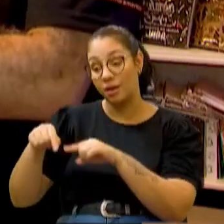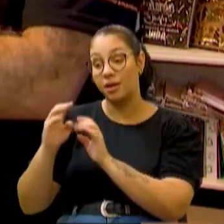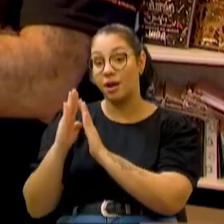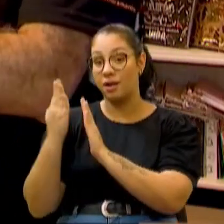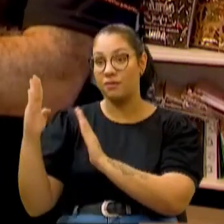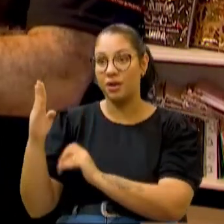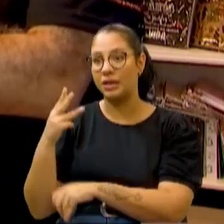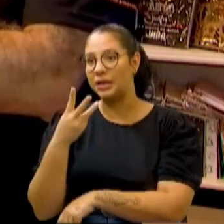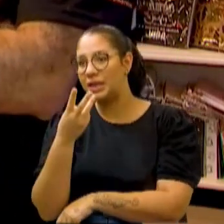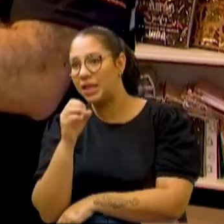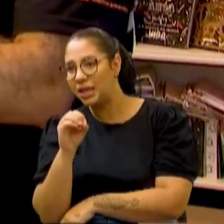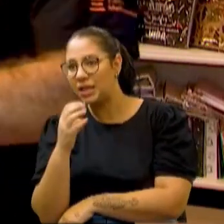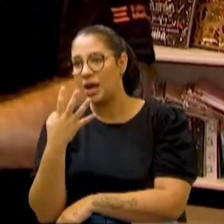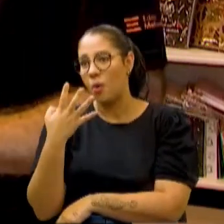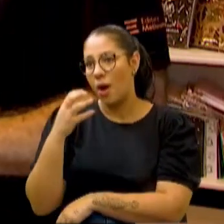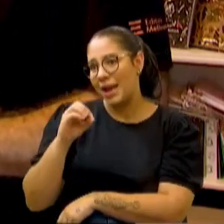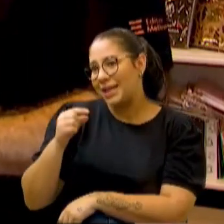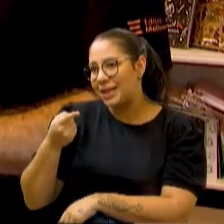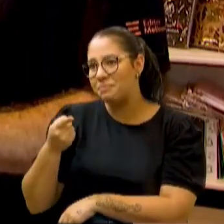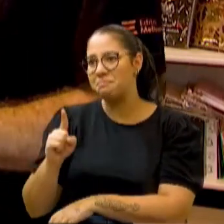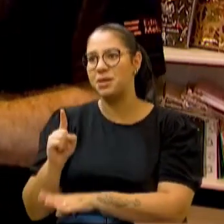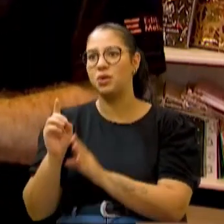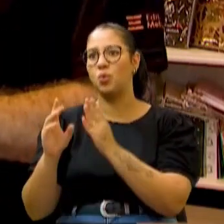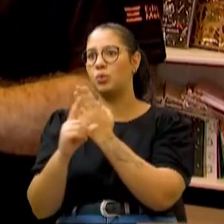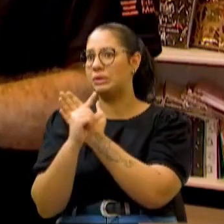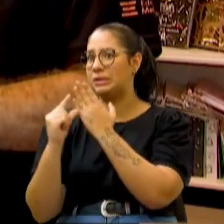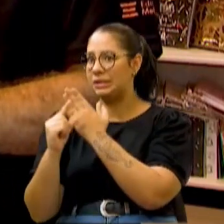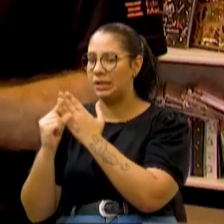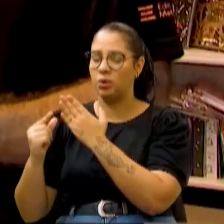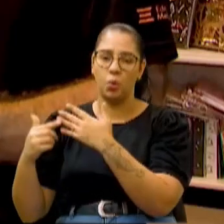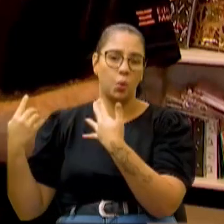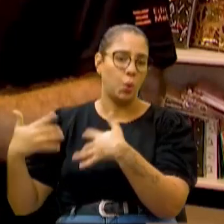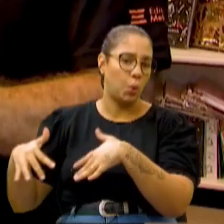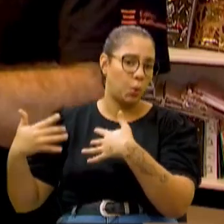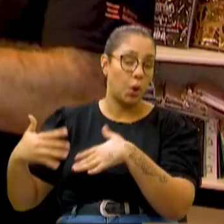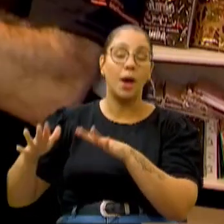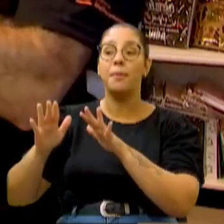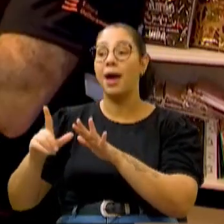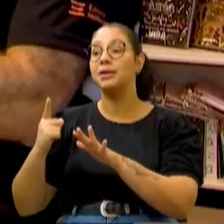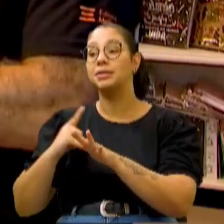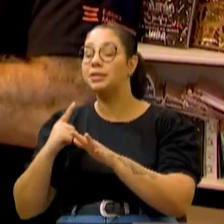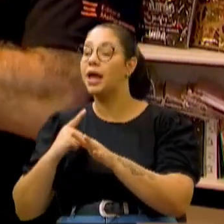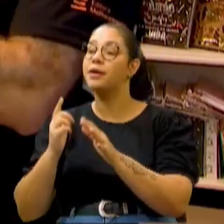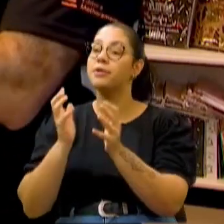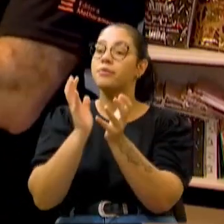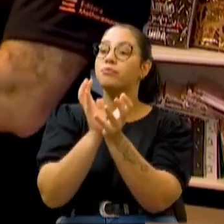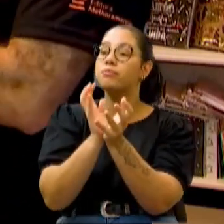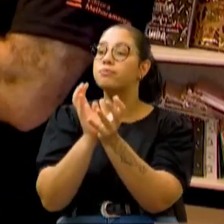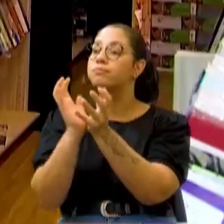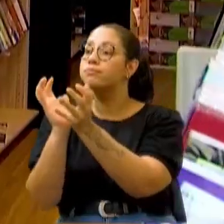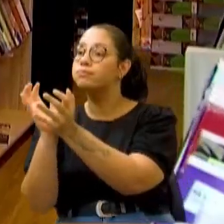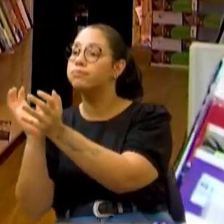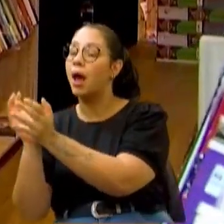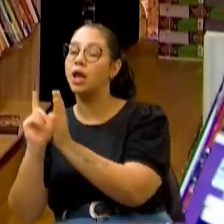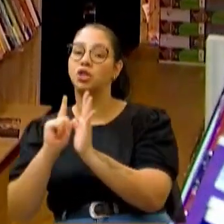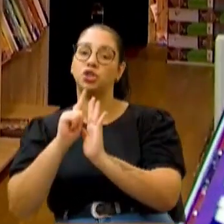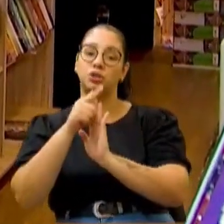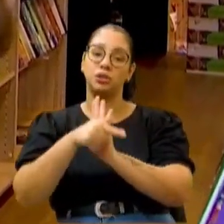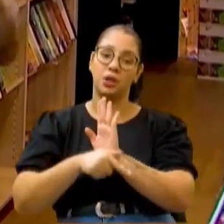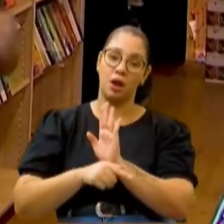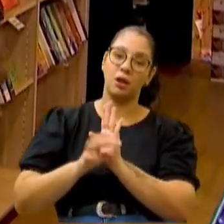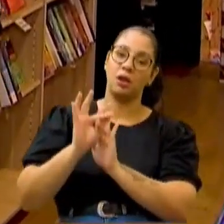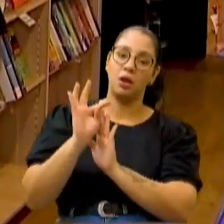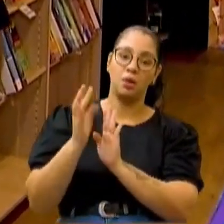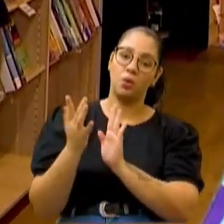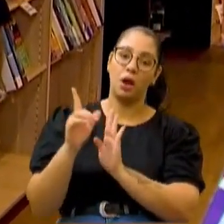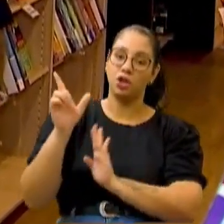nós temos em torno de 30, 40 mil títulos, então quer dizer, é muita coisa, mas tem segmentos, gêneros literários. Então